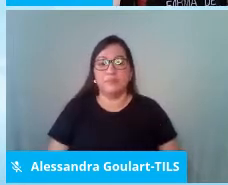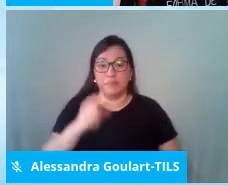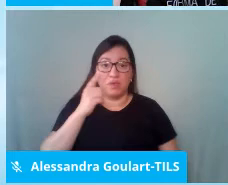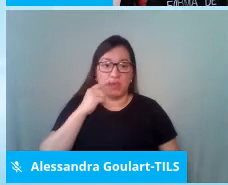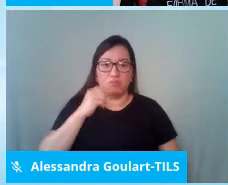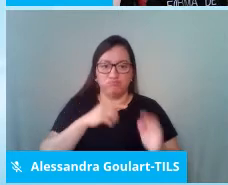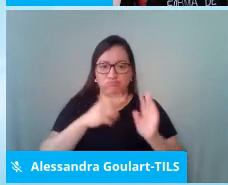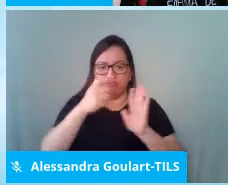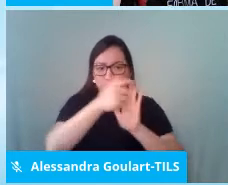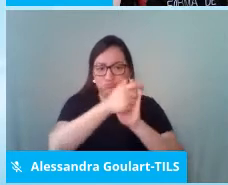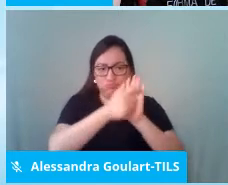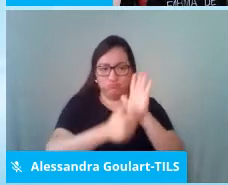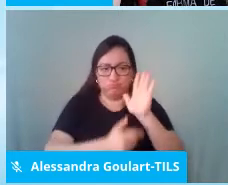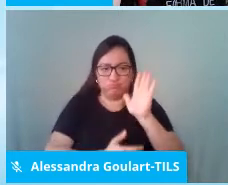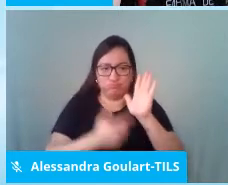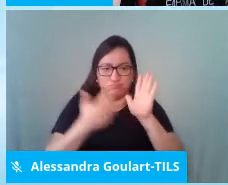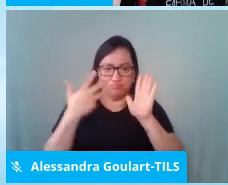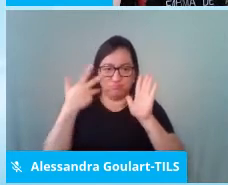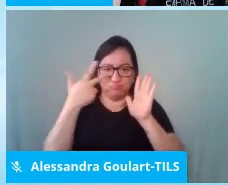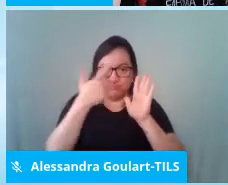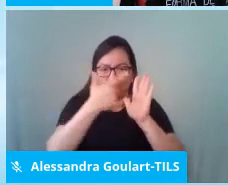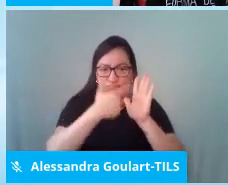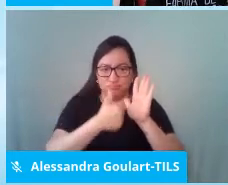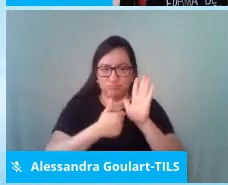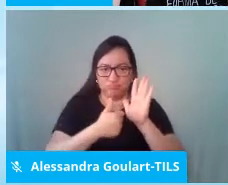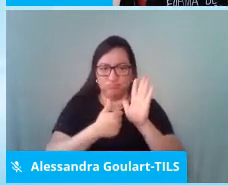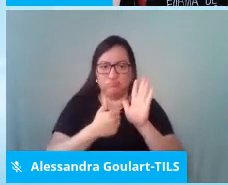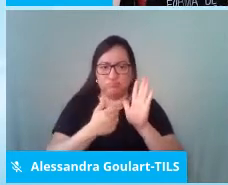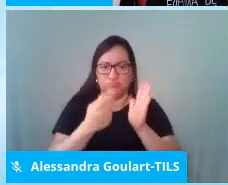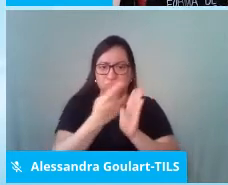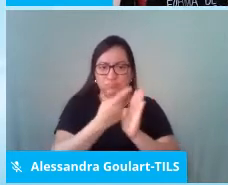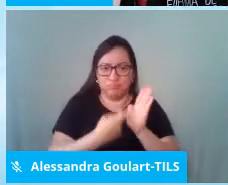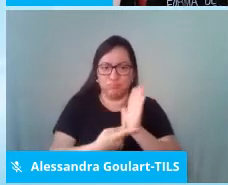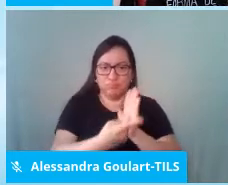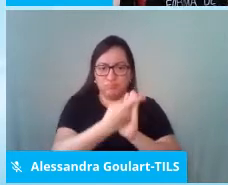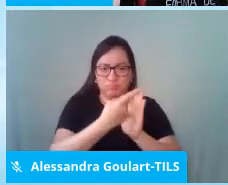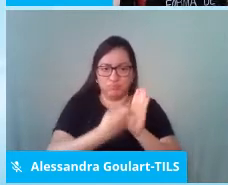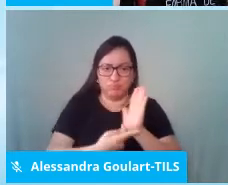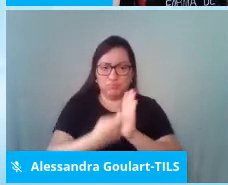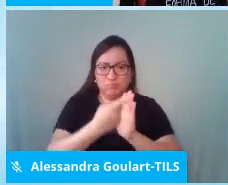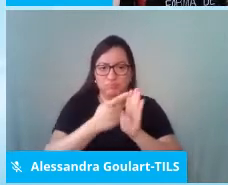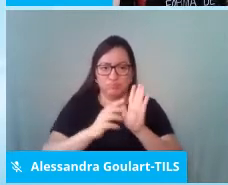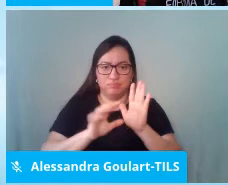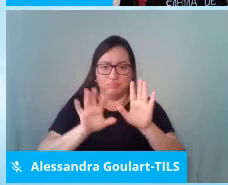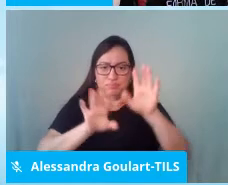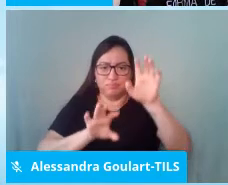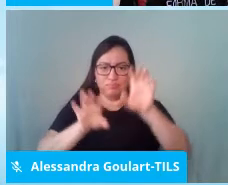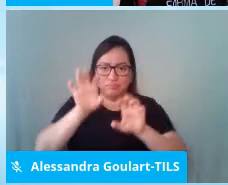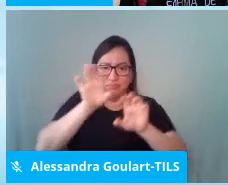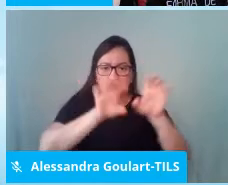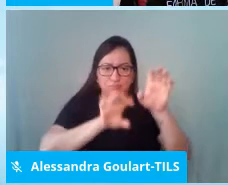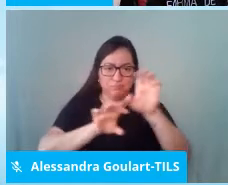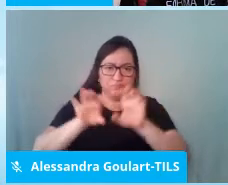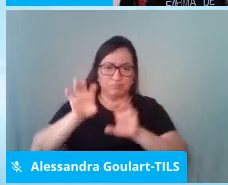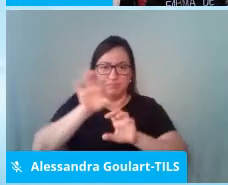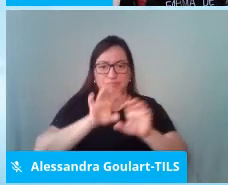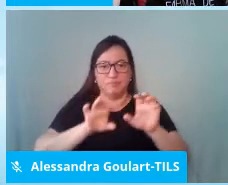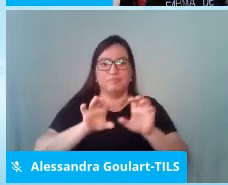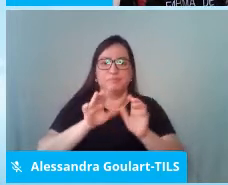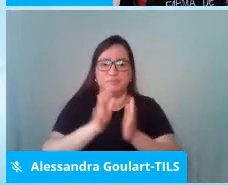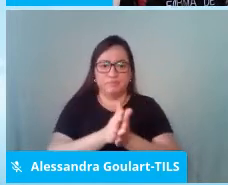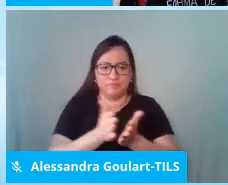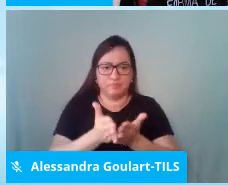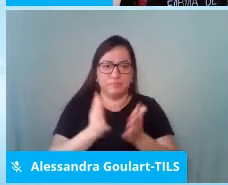ficou tão bonito, né? Agradecer também a Maria Helena, que fez a diagramação do material, a capa, o desenho